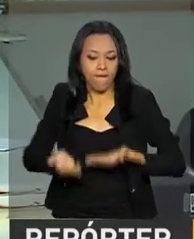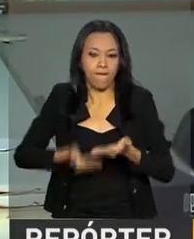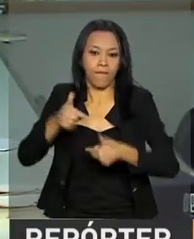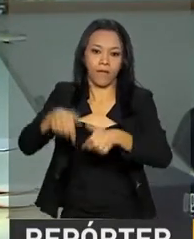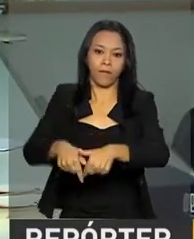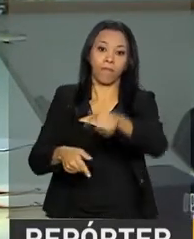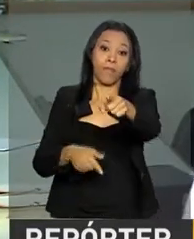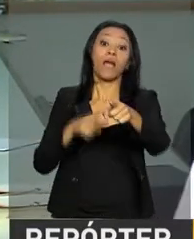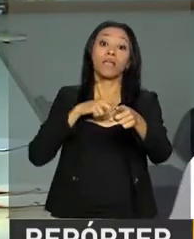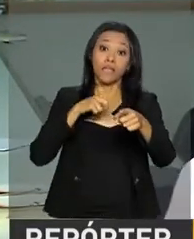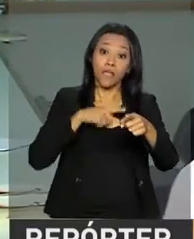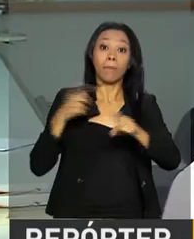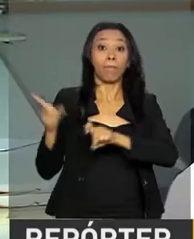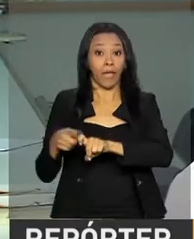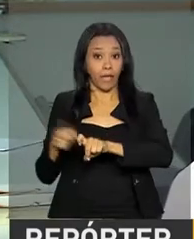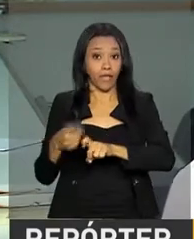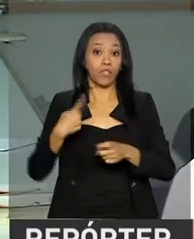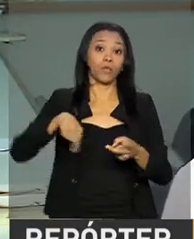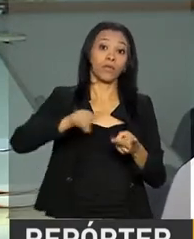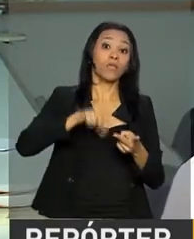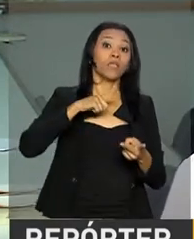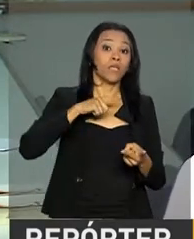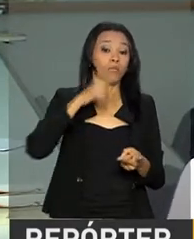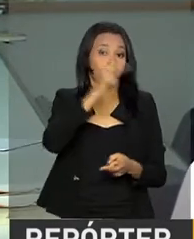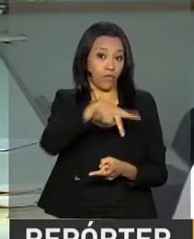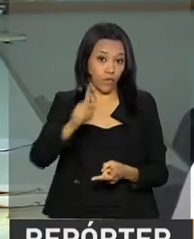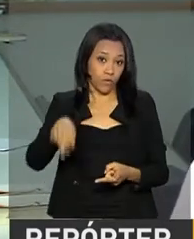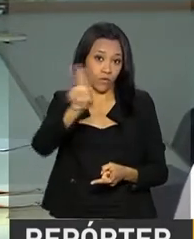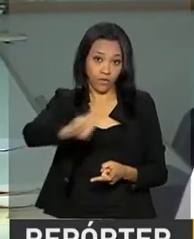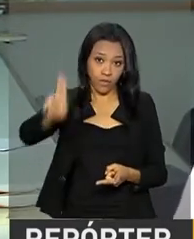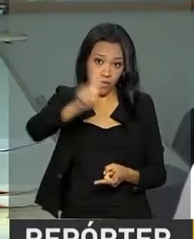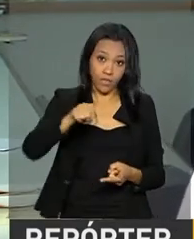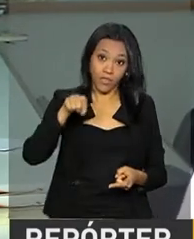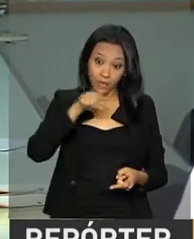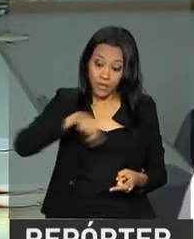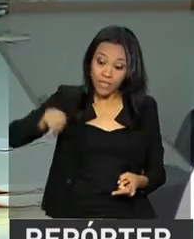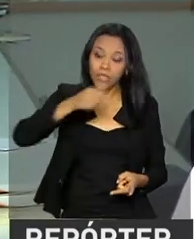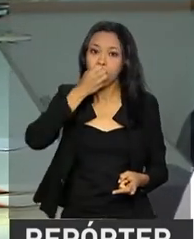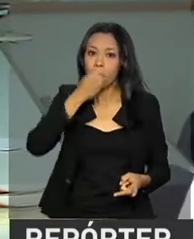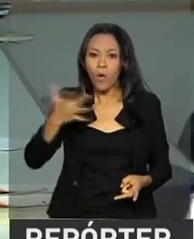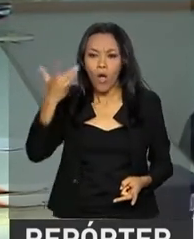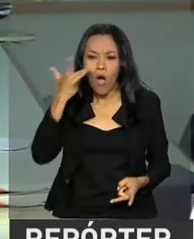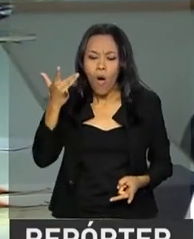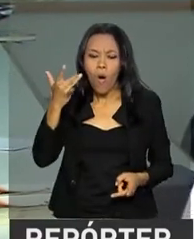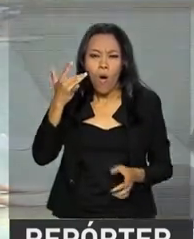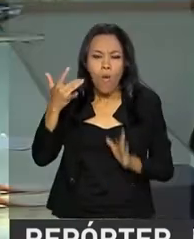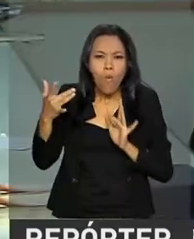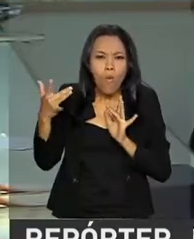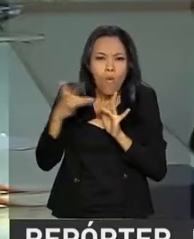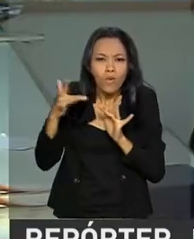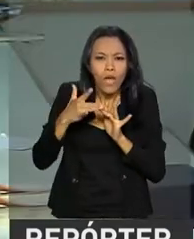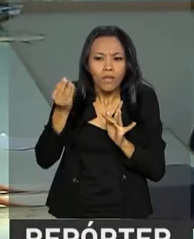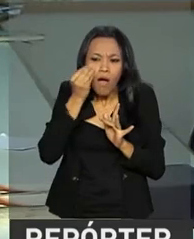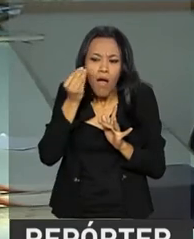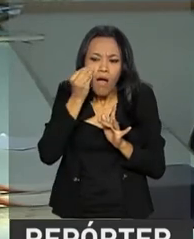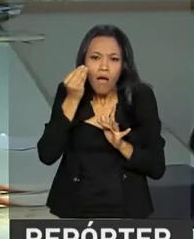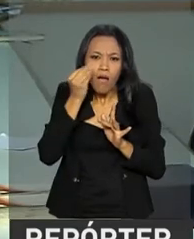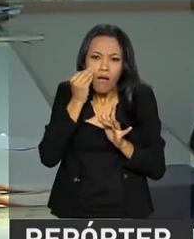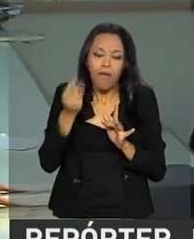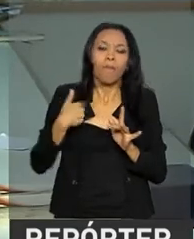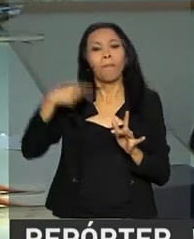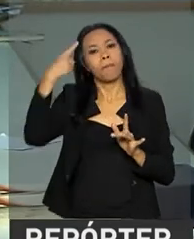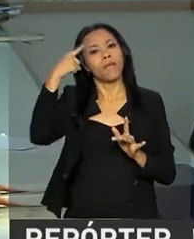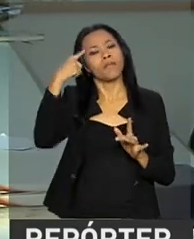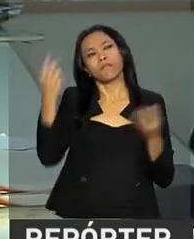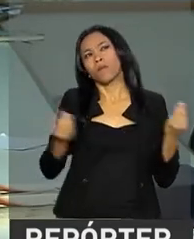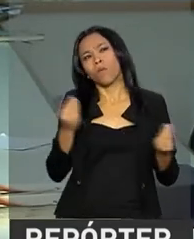tempo médicos do hospital e professores da universidade. Então isso dá para a gente um dia a dia prático que é junto com a teoria. A gente pensa todo dia sobre qual